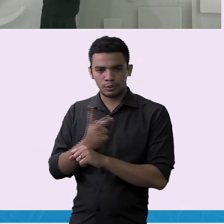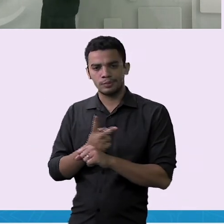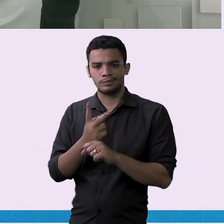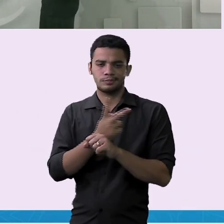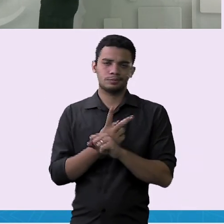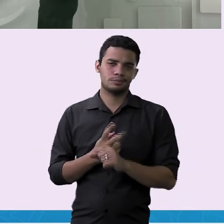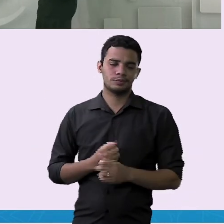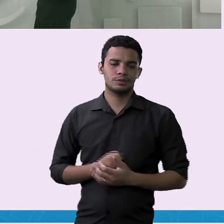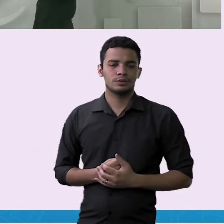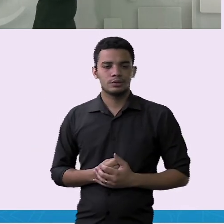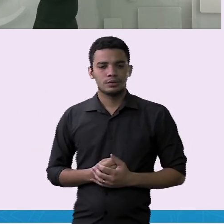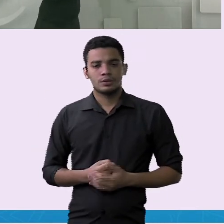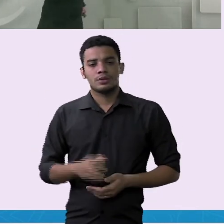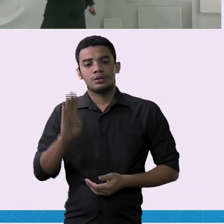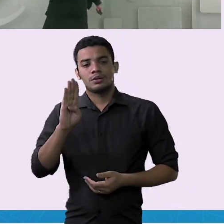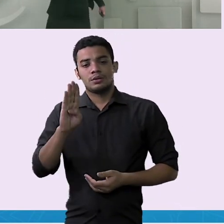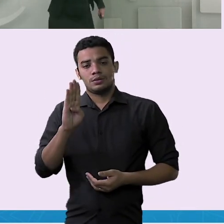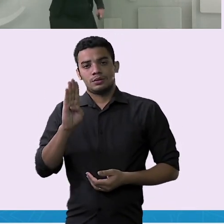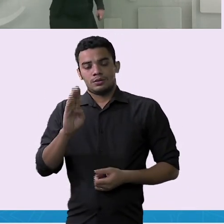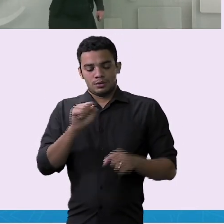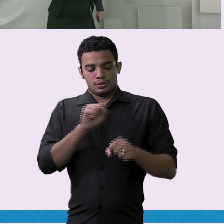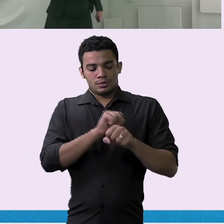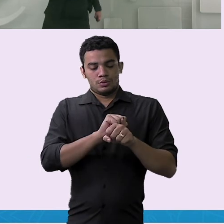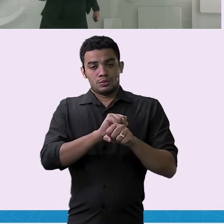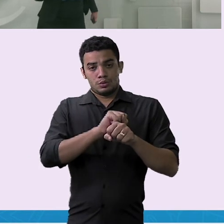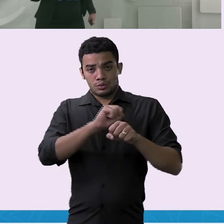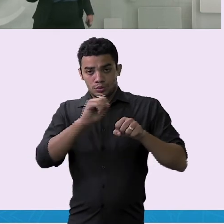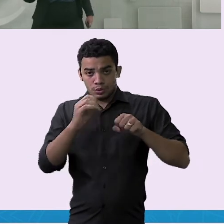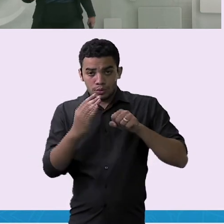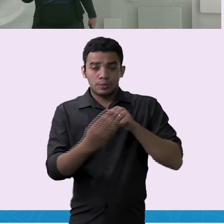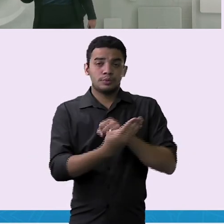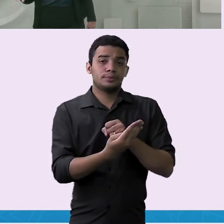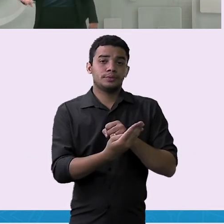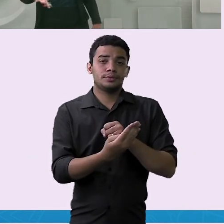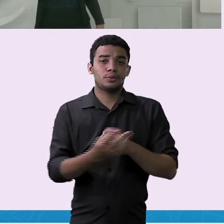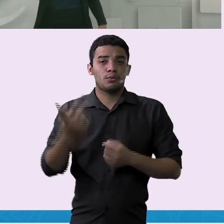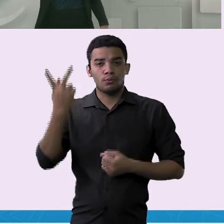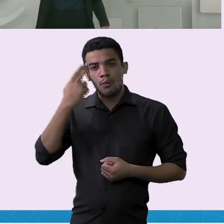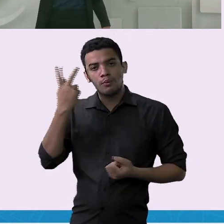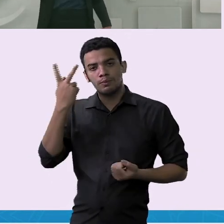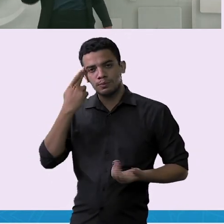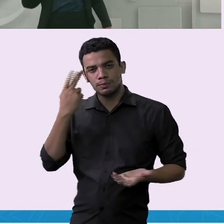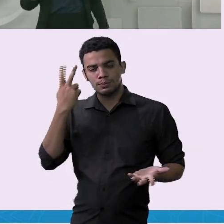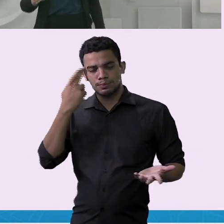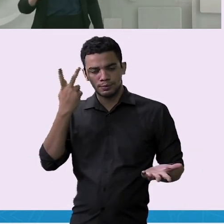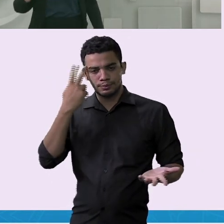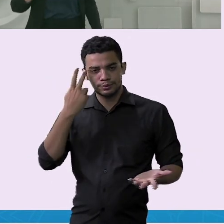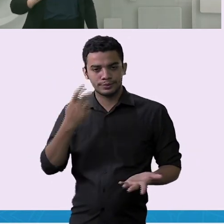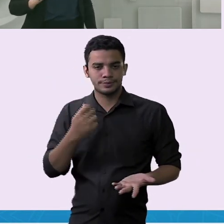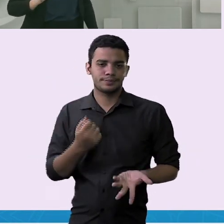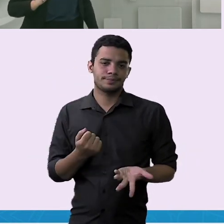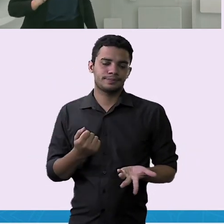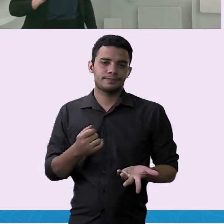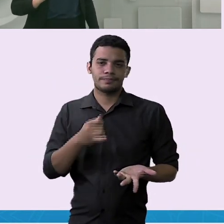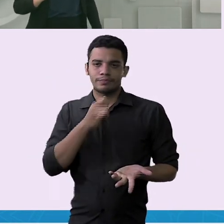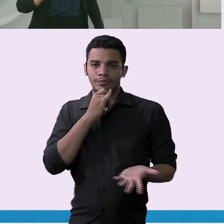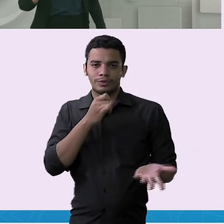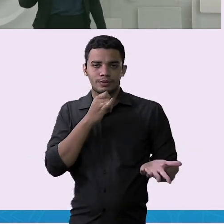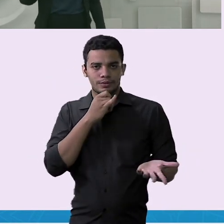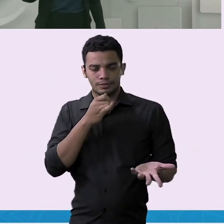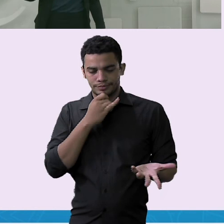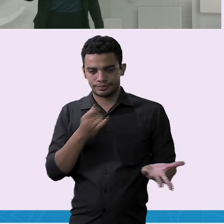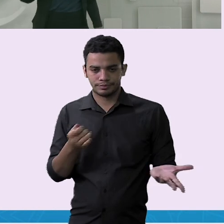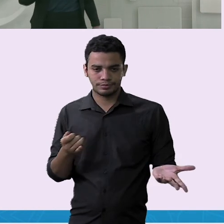próprio. Letra B, substantivo comum. Aquele que é comum a um conjunto de seres,